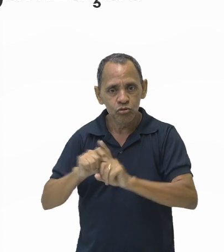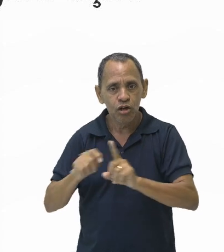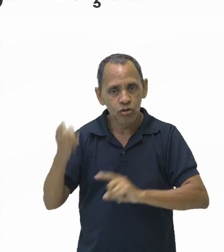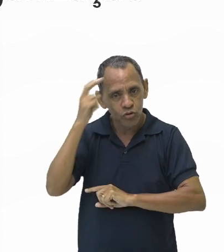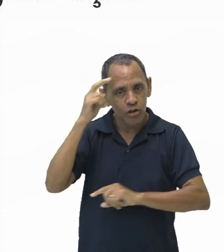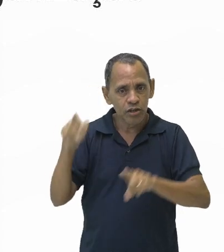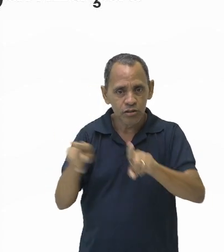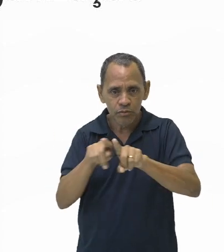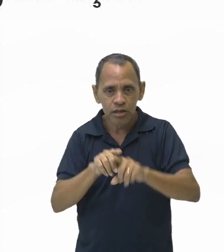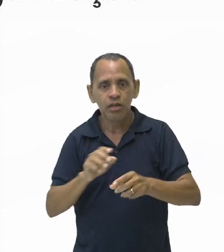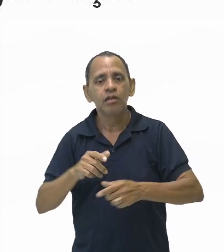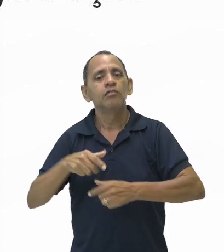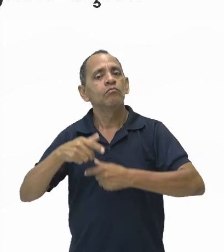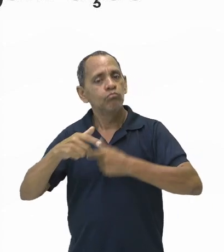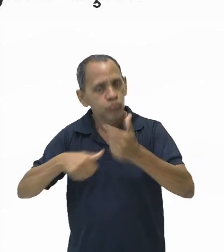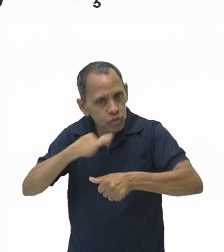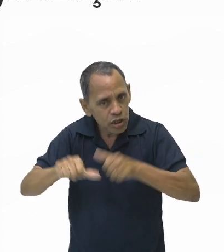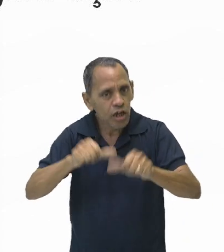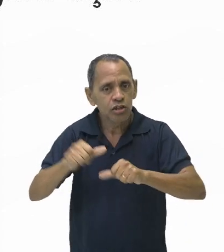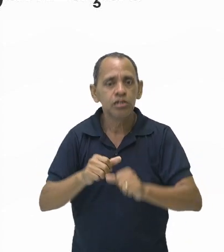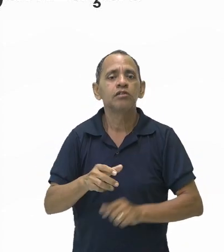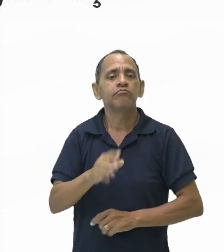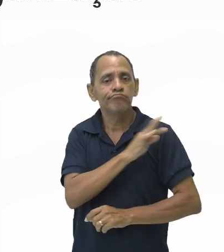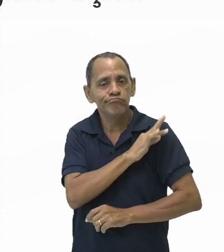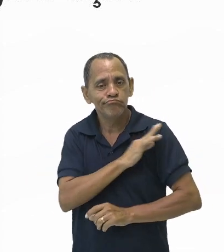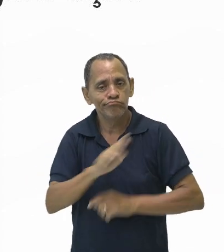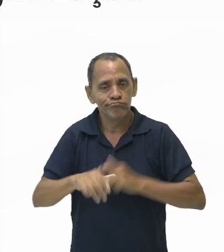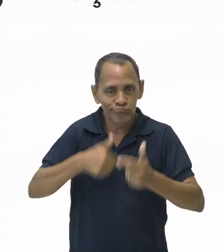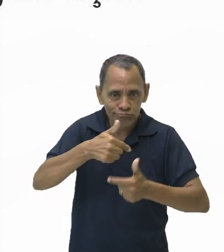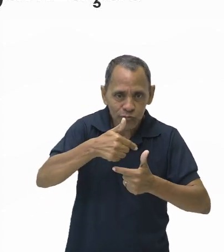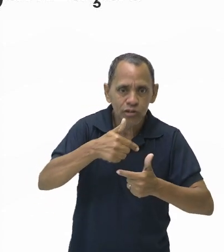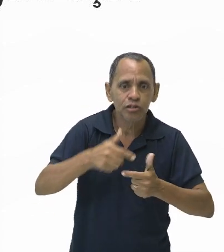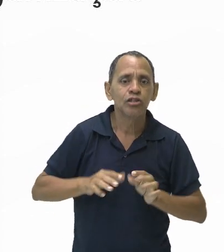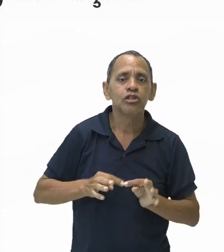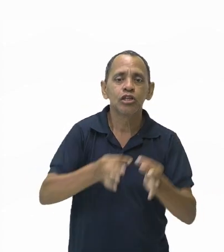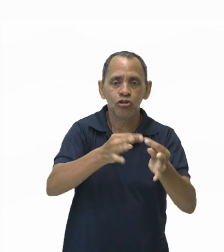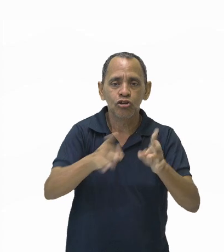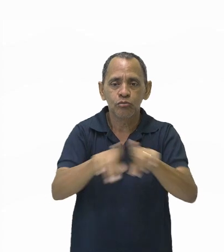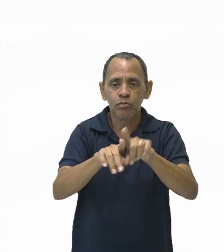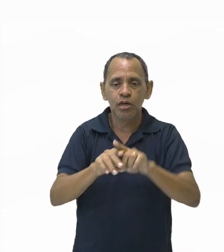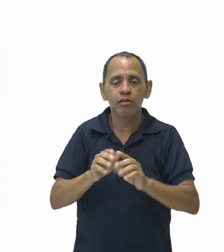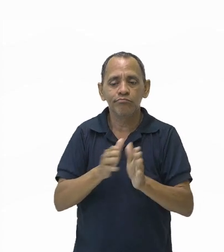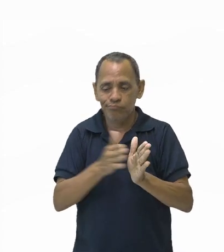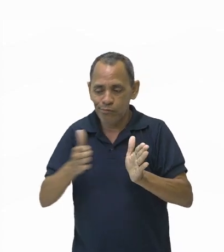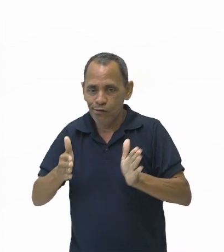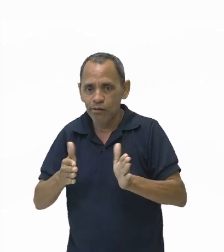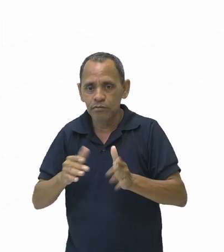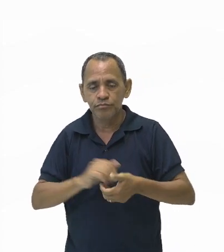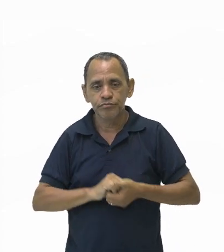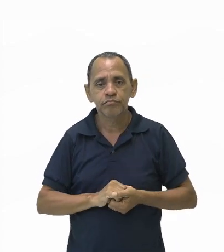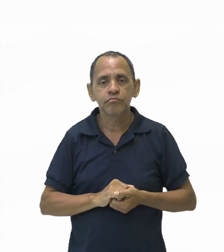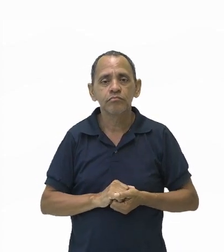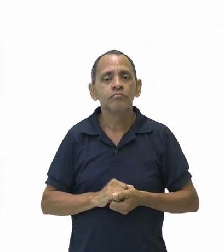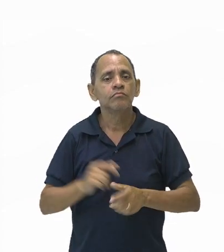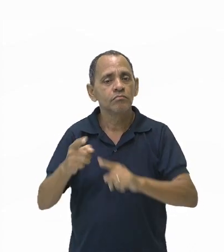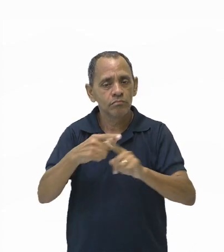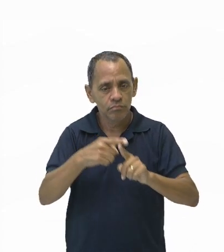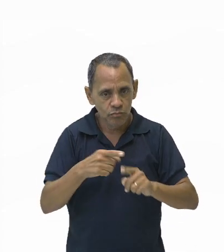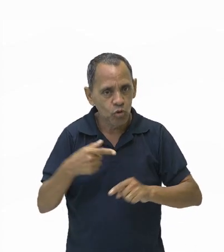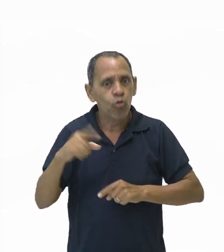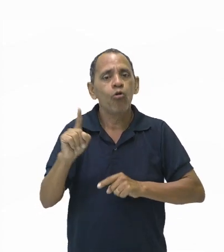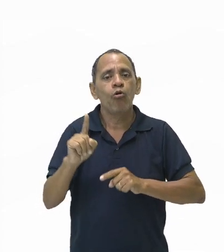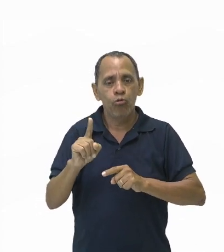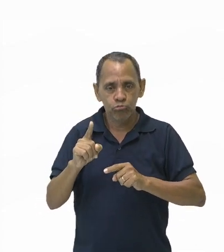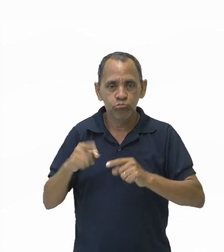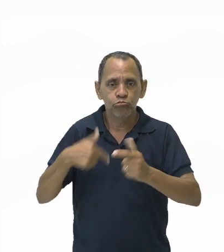econômica e transformações técnicas, tecnológicas e informacionais ao longo do tempo. Novas formas de trabalho,